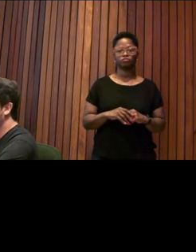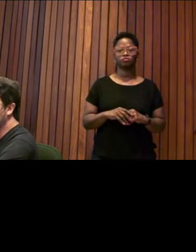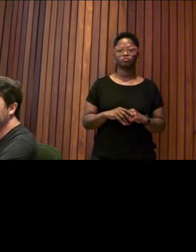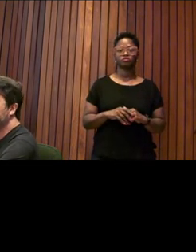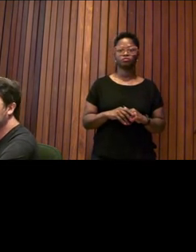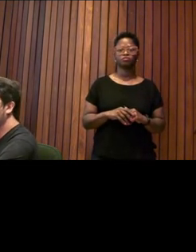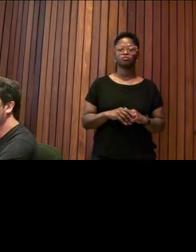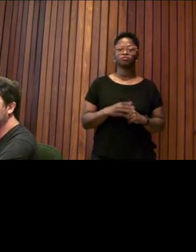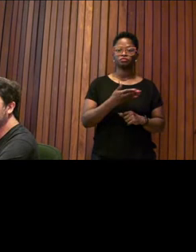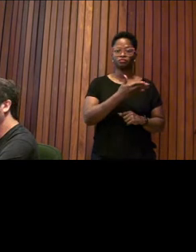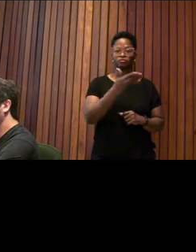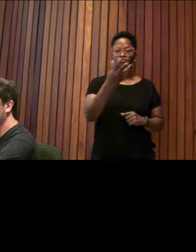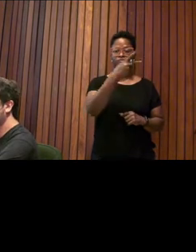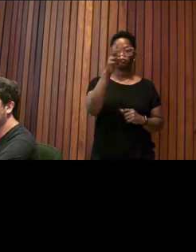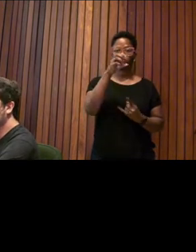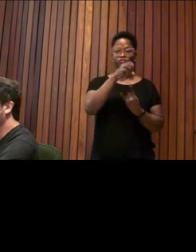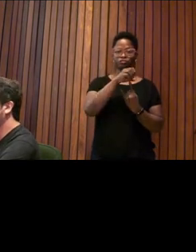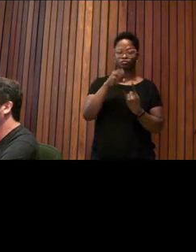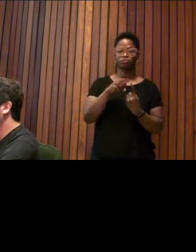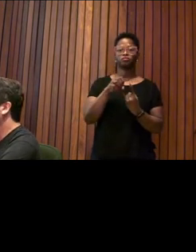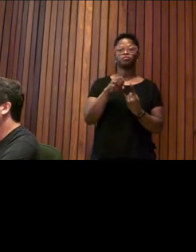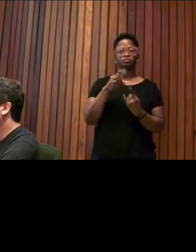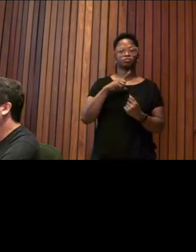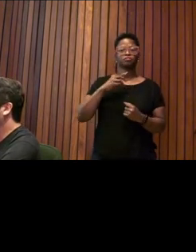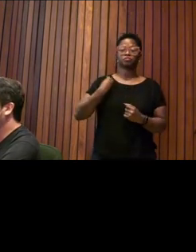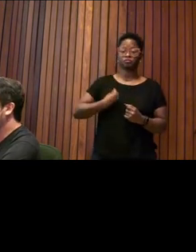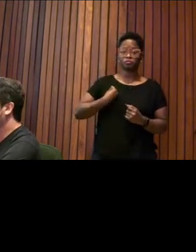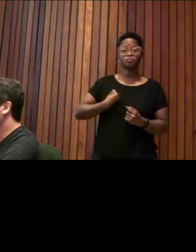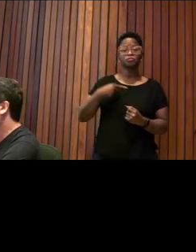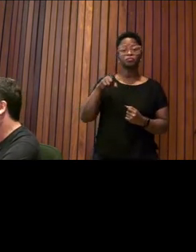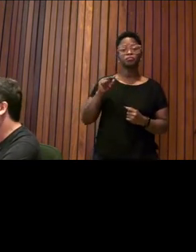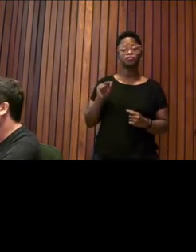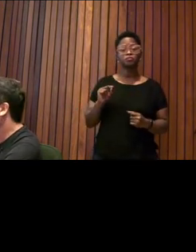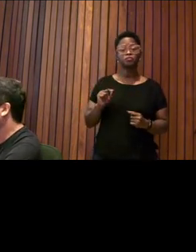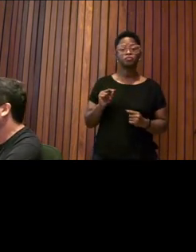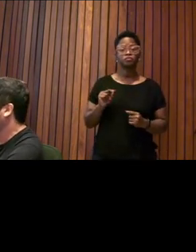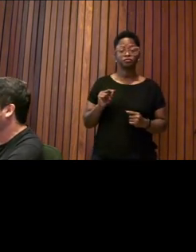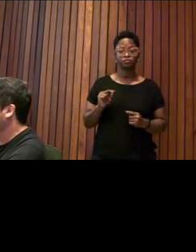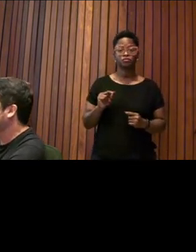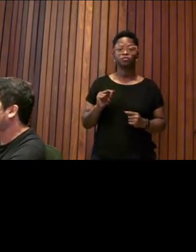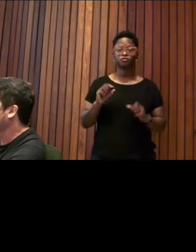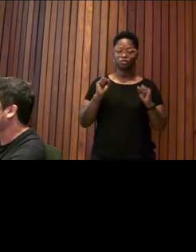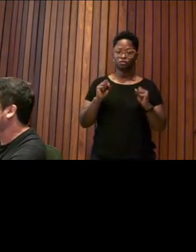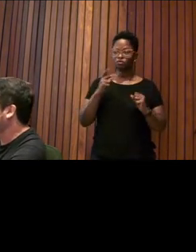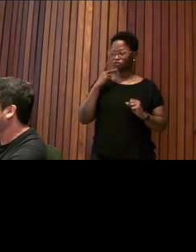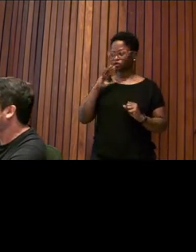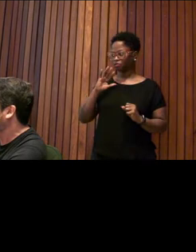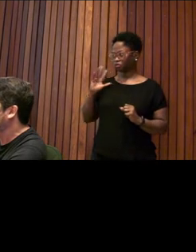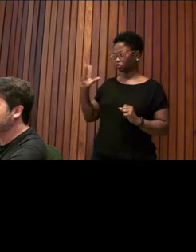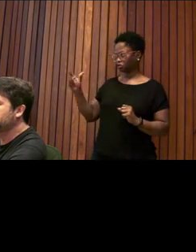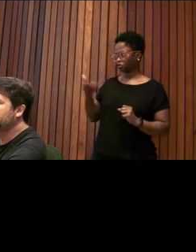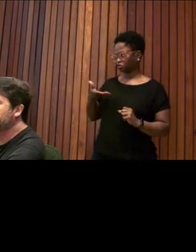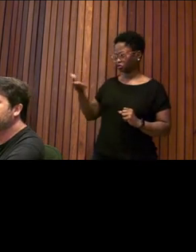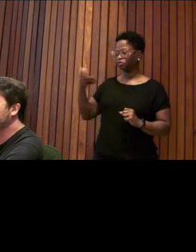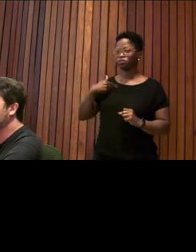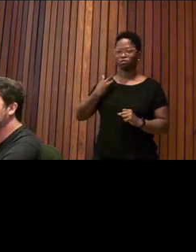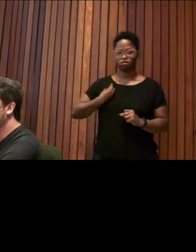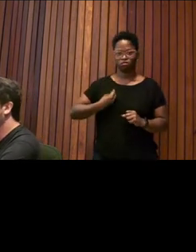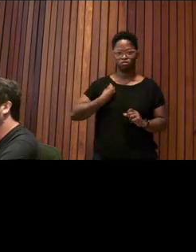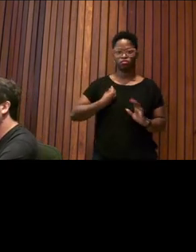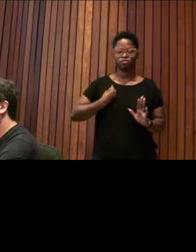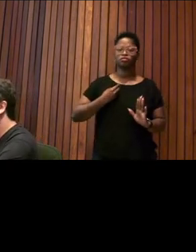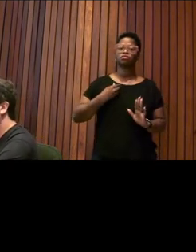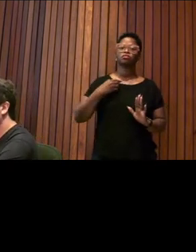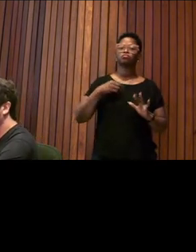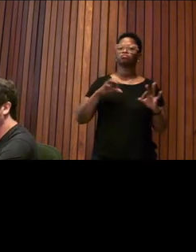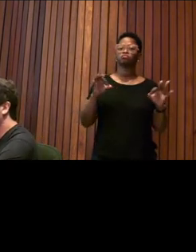para vocês da Fiocruz, todo mundo que estava envolvido, é que, eu posso falar por todo mundo aqui também que participou, todo mundo